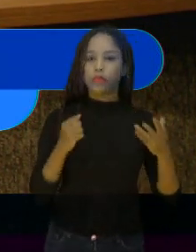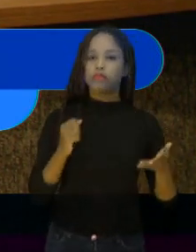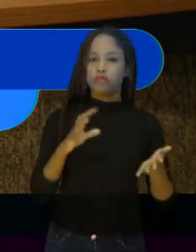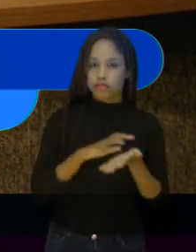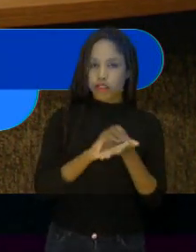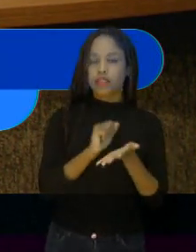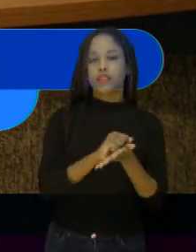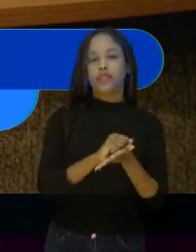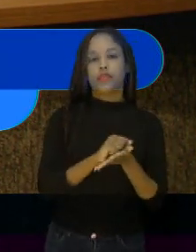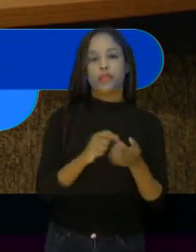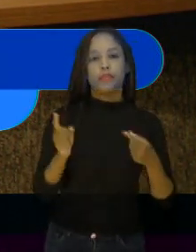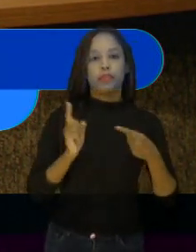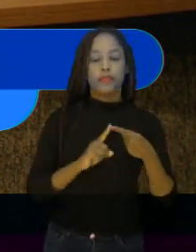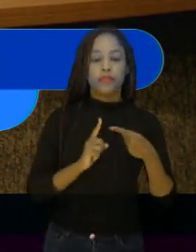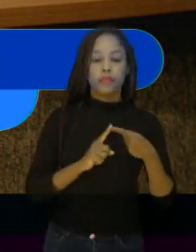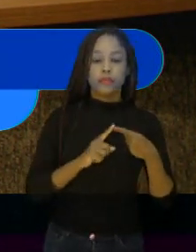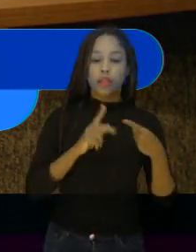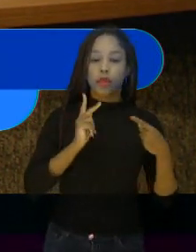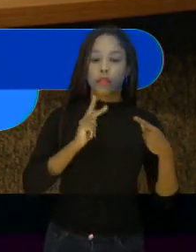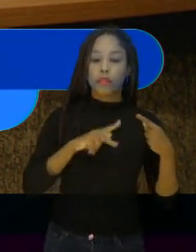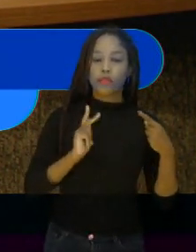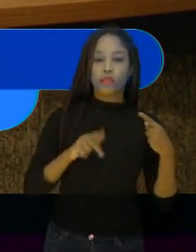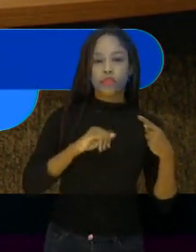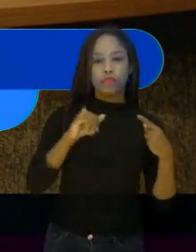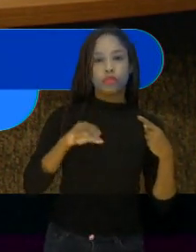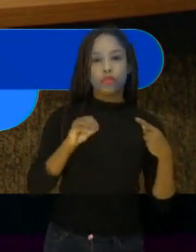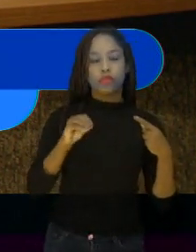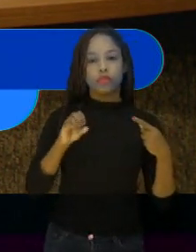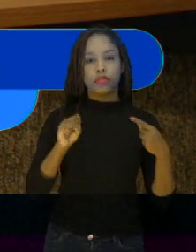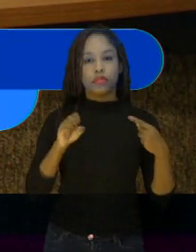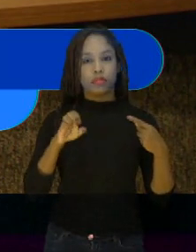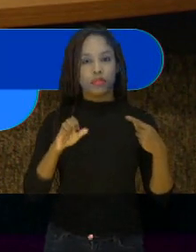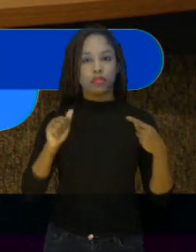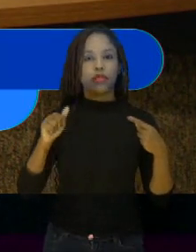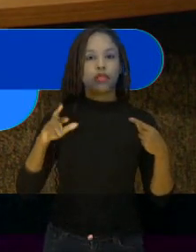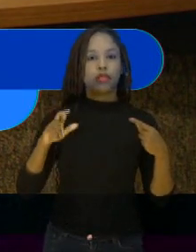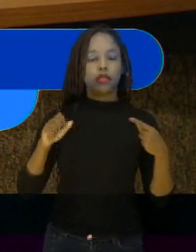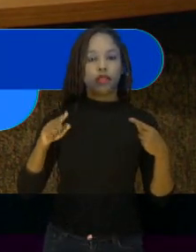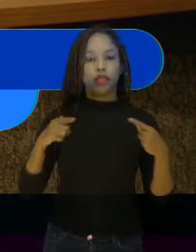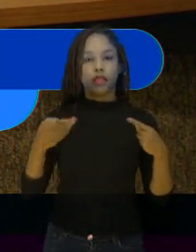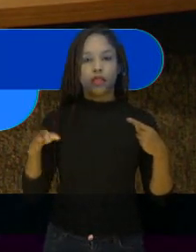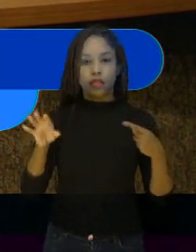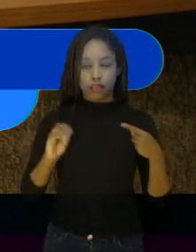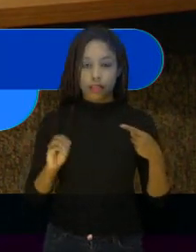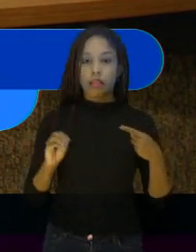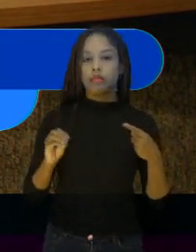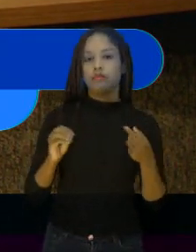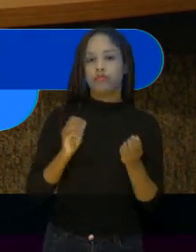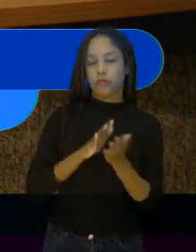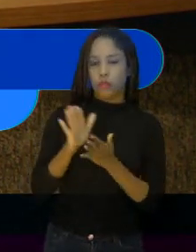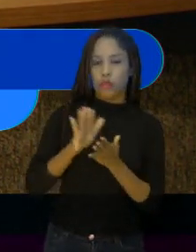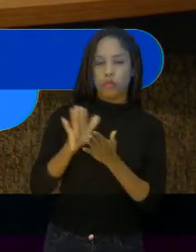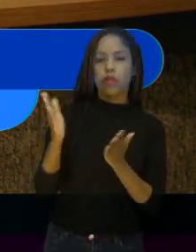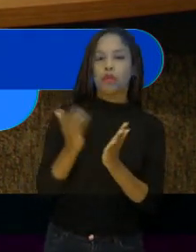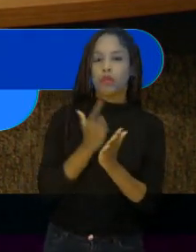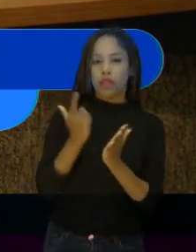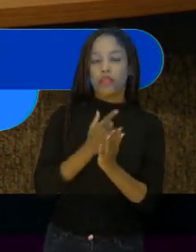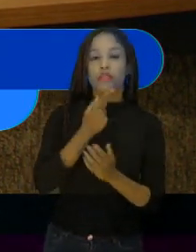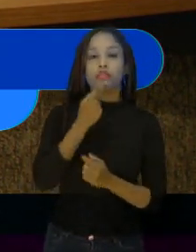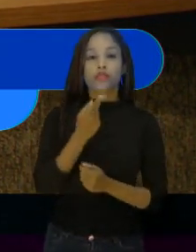O professor José Aragão, autor de três volumes sobre a história da Vitória de Santo Antão, fala sobre o legado de